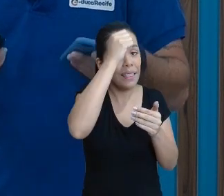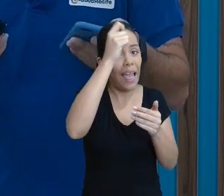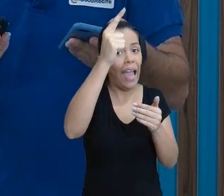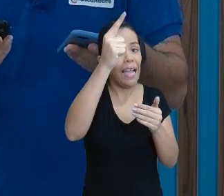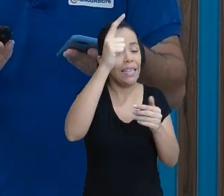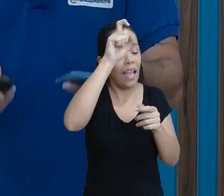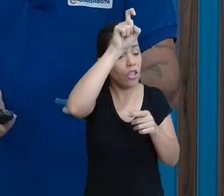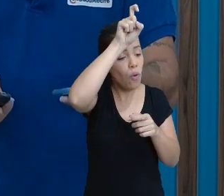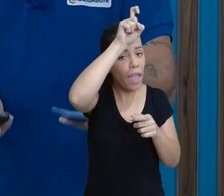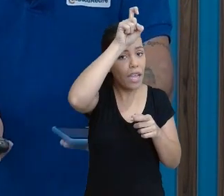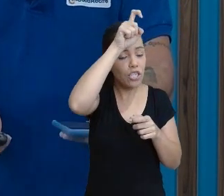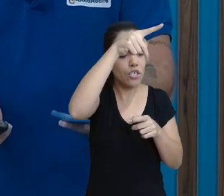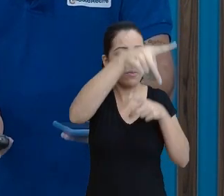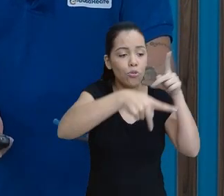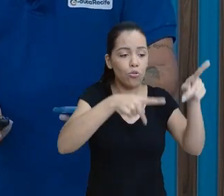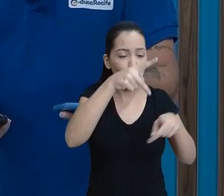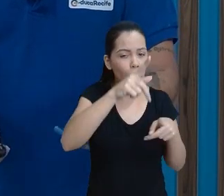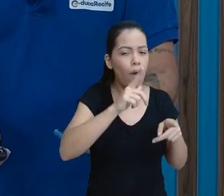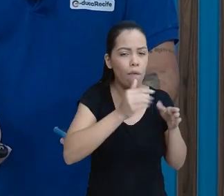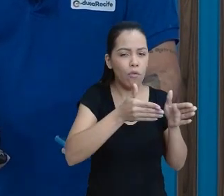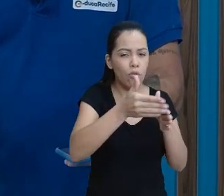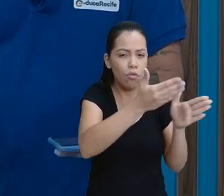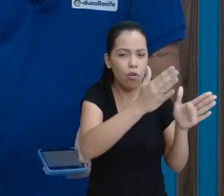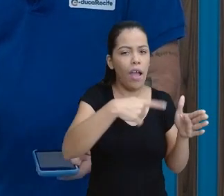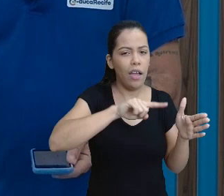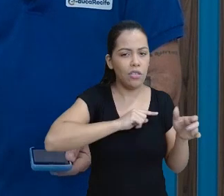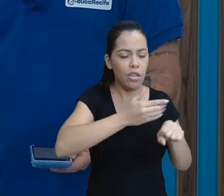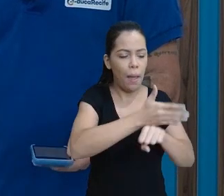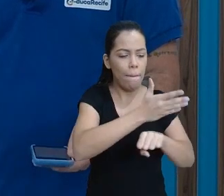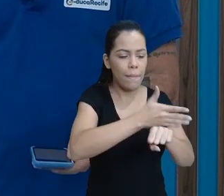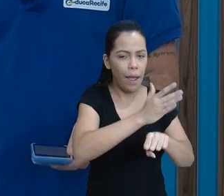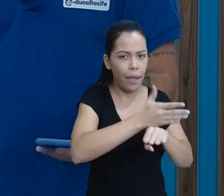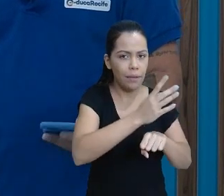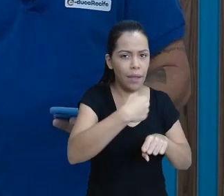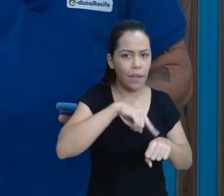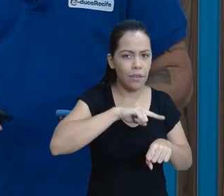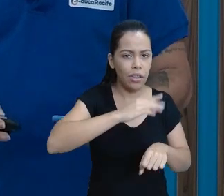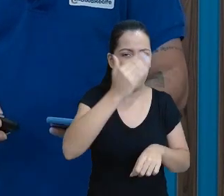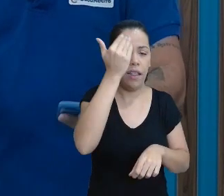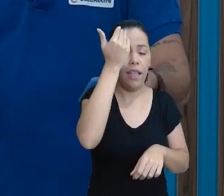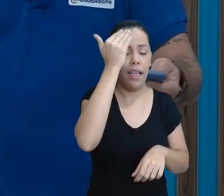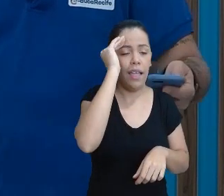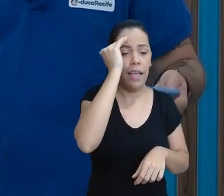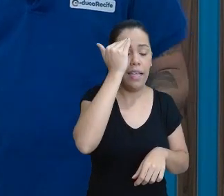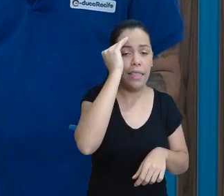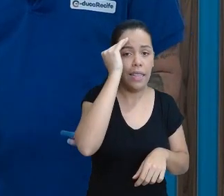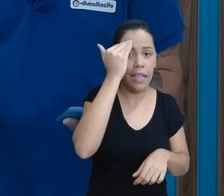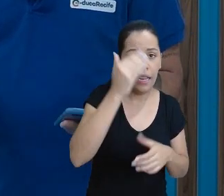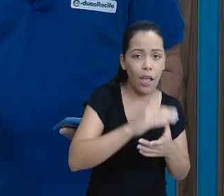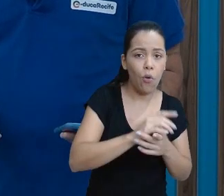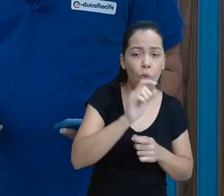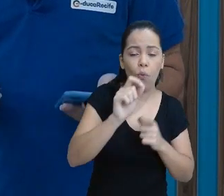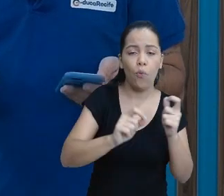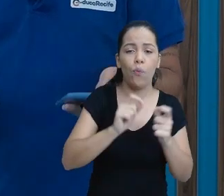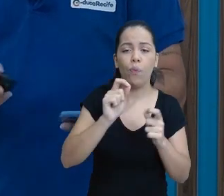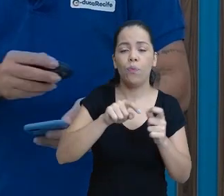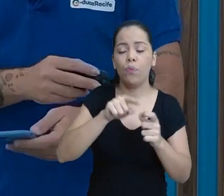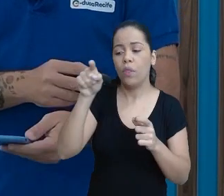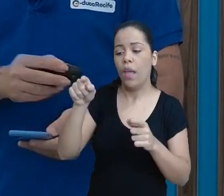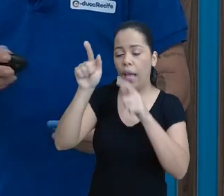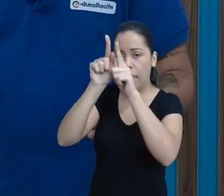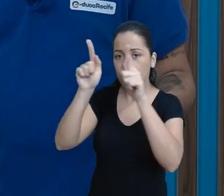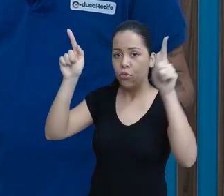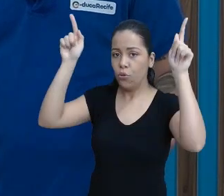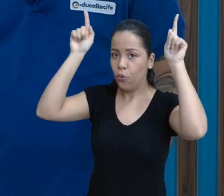funcionava para aquele triângulo retângulo específico. E no caso dos gregos, eles generalizaram, ou seja, aquilo servia